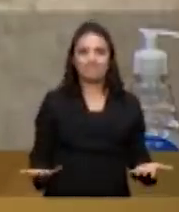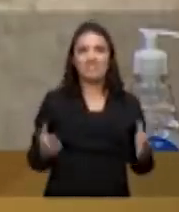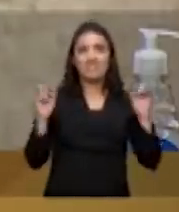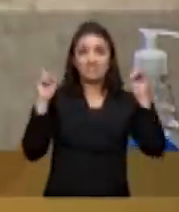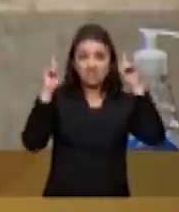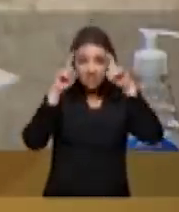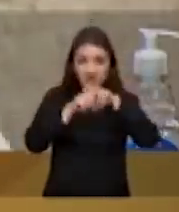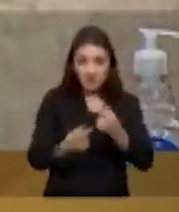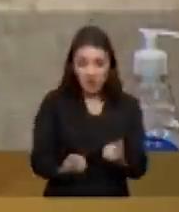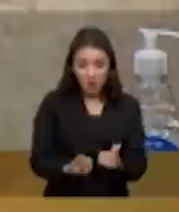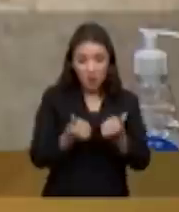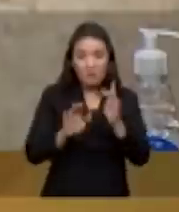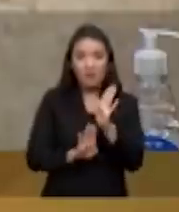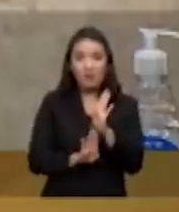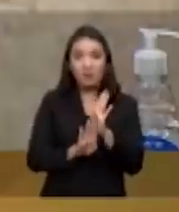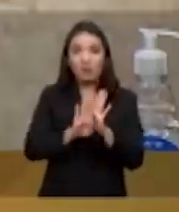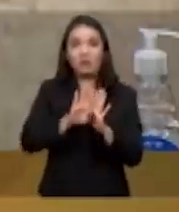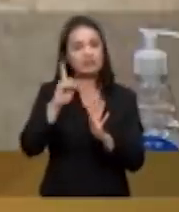econômica.